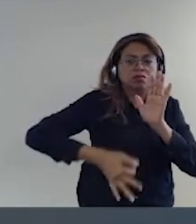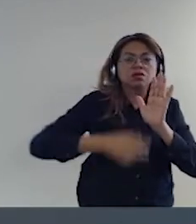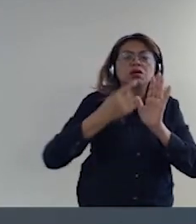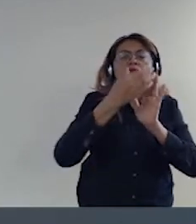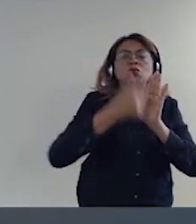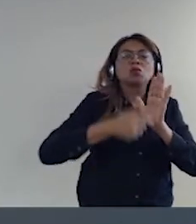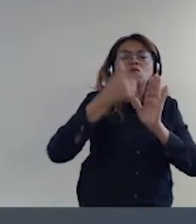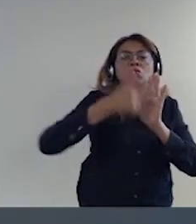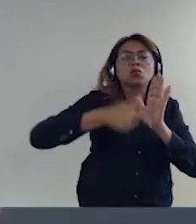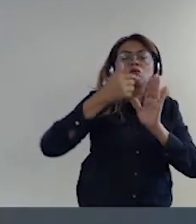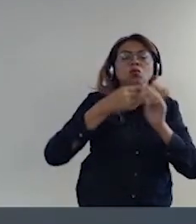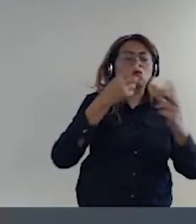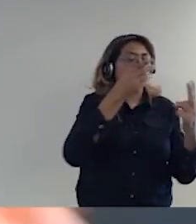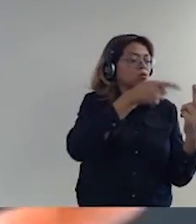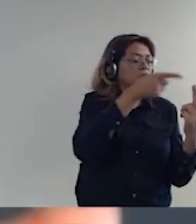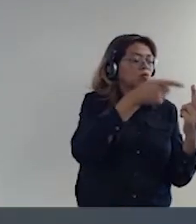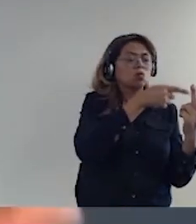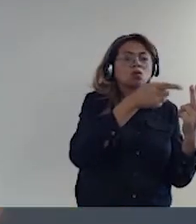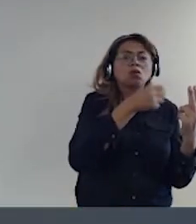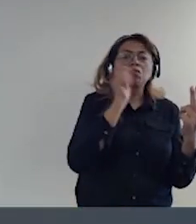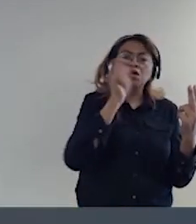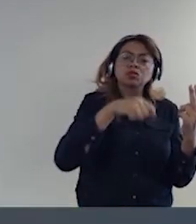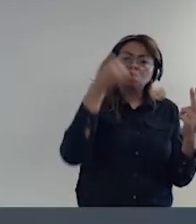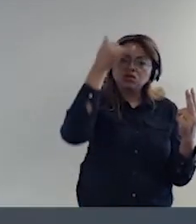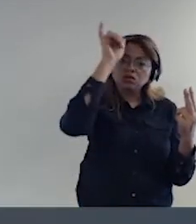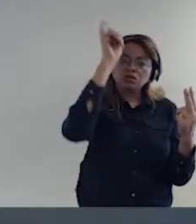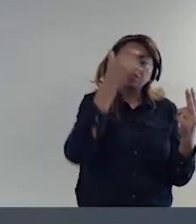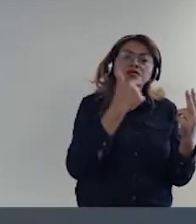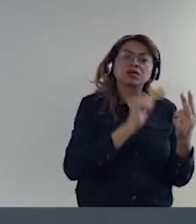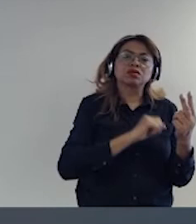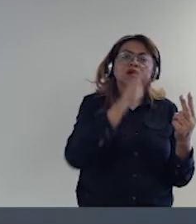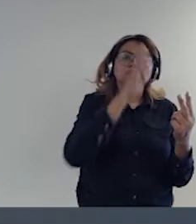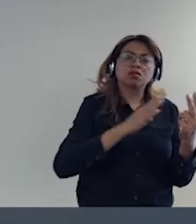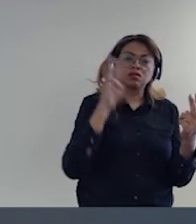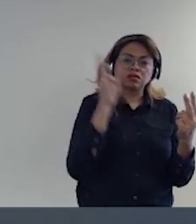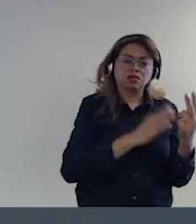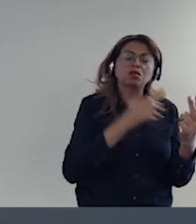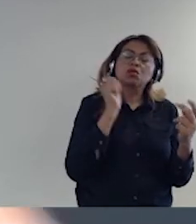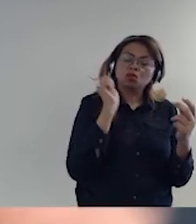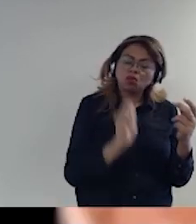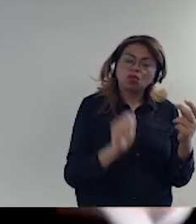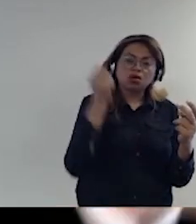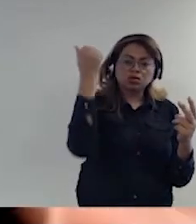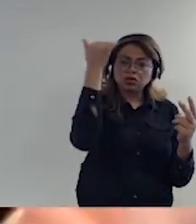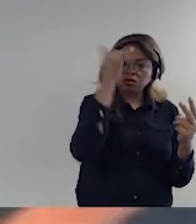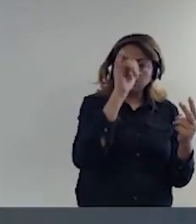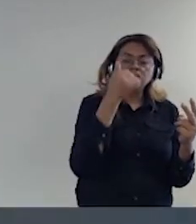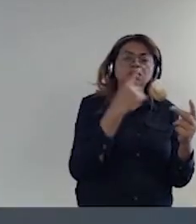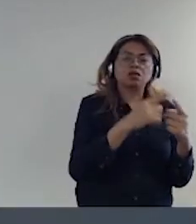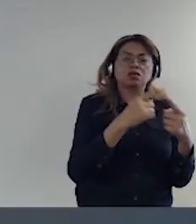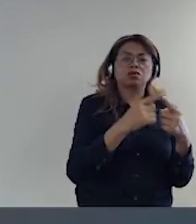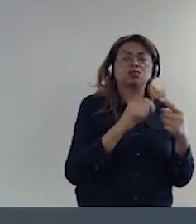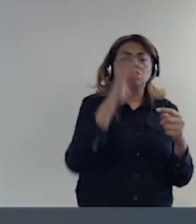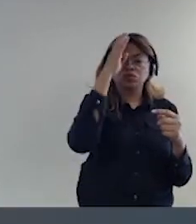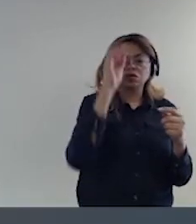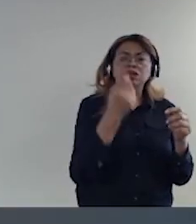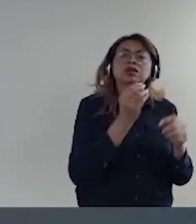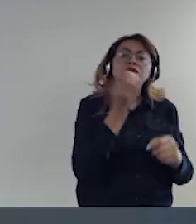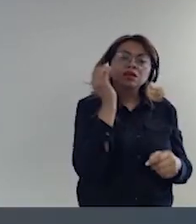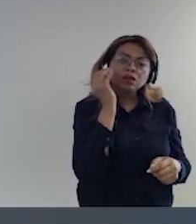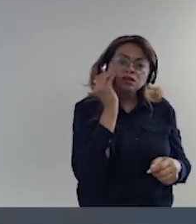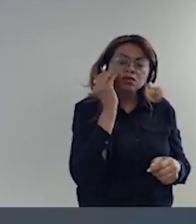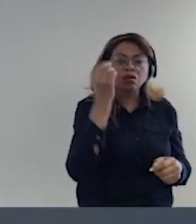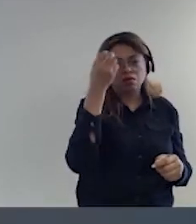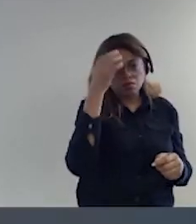favorecida pode evitar a anulação, lembrando que no Código Brasileiro, né, a lesão diferentemente de outros sistemas, atua no